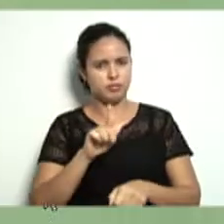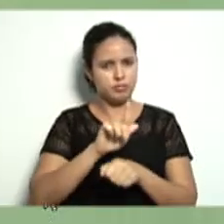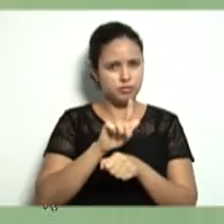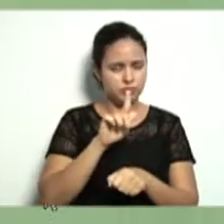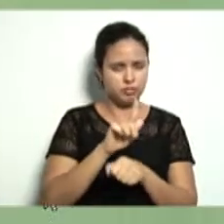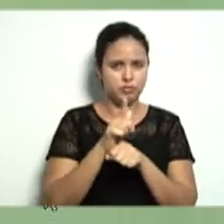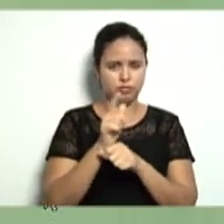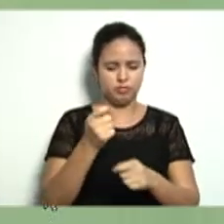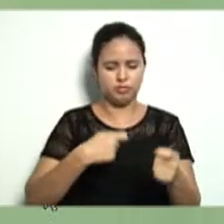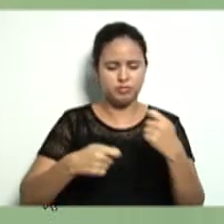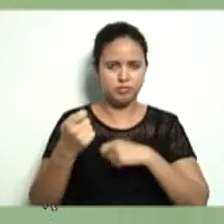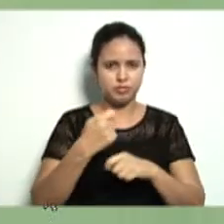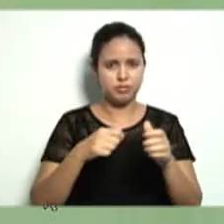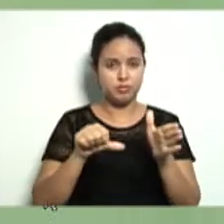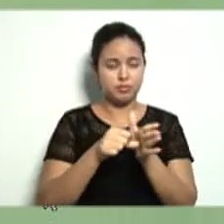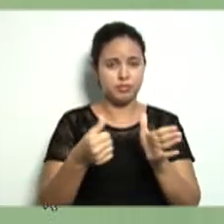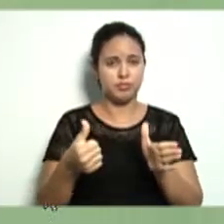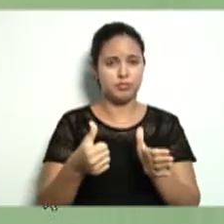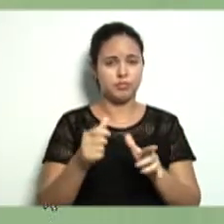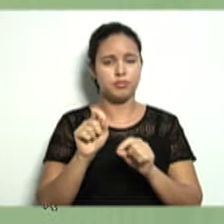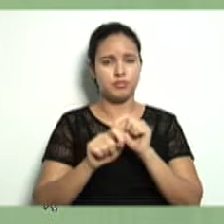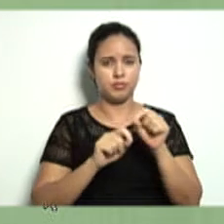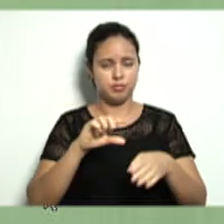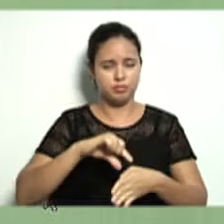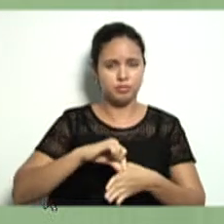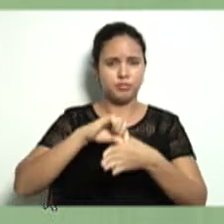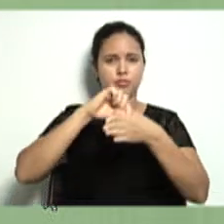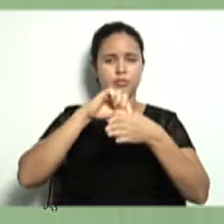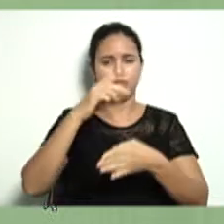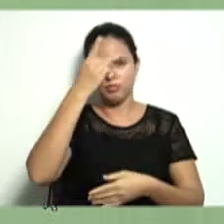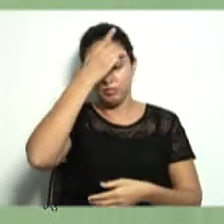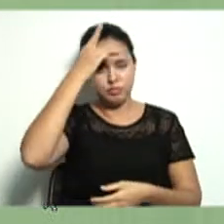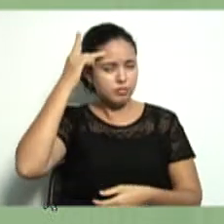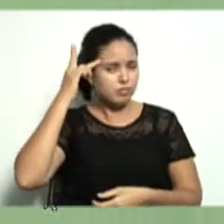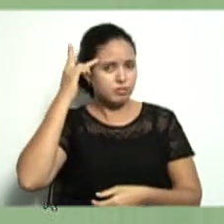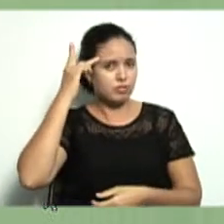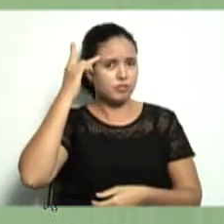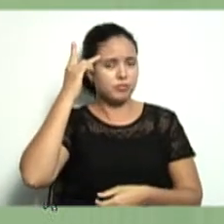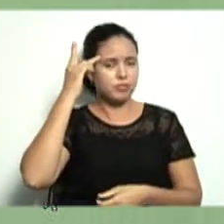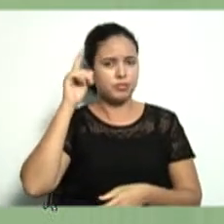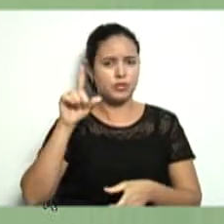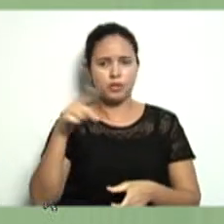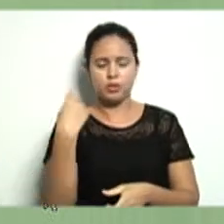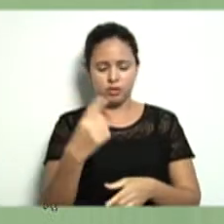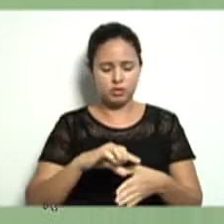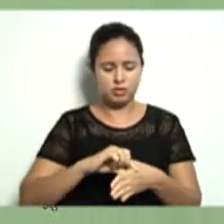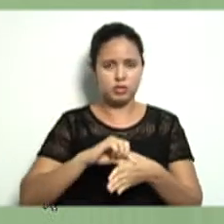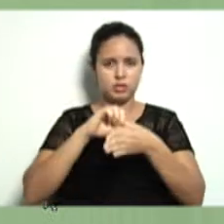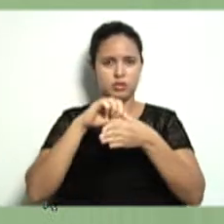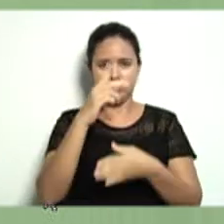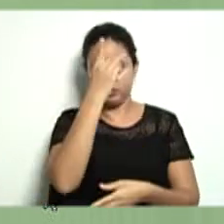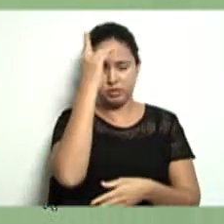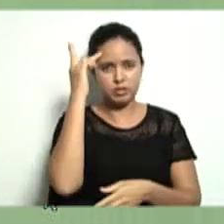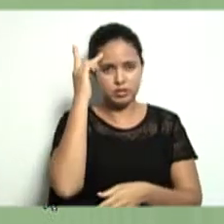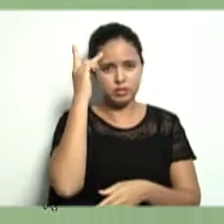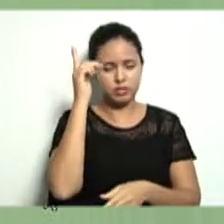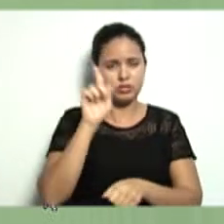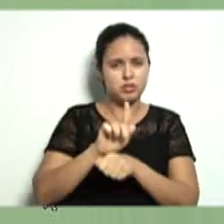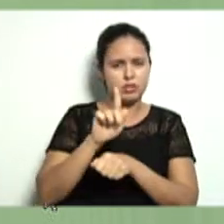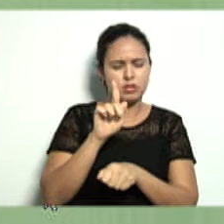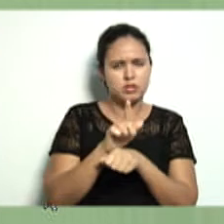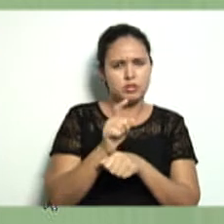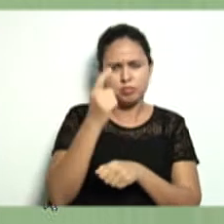aqui. Primeiro, liderar pessoas. Nós lideramos pessoas e o gerente empreendedor ele vai estar